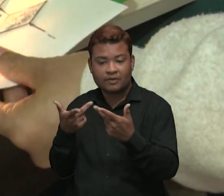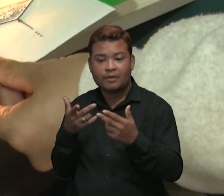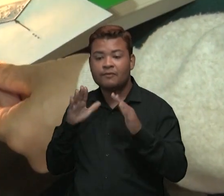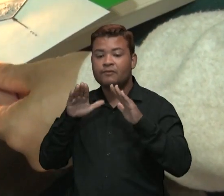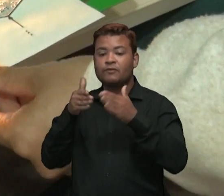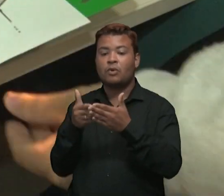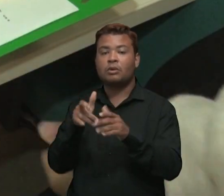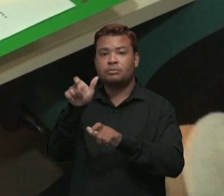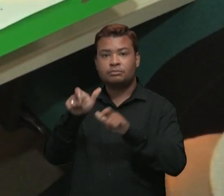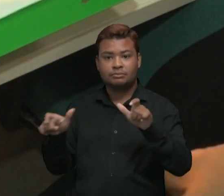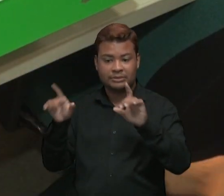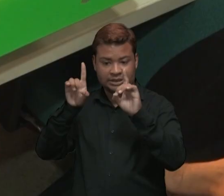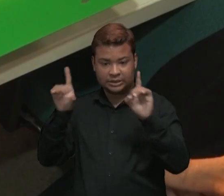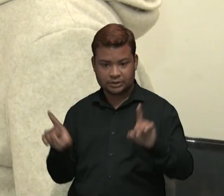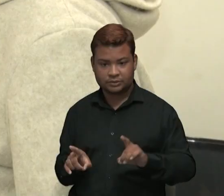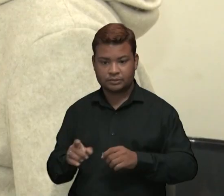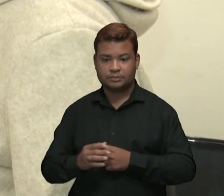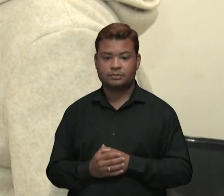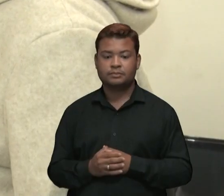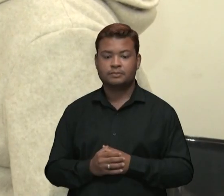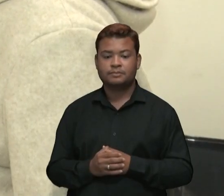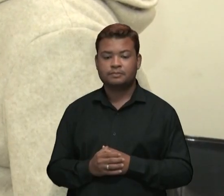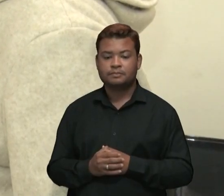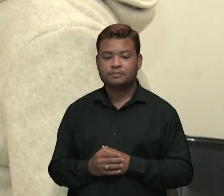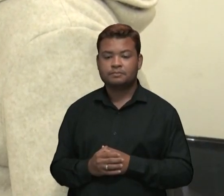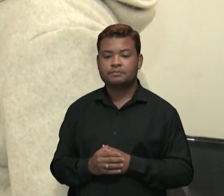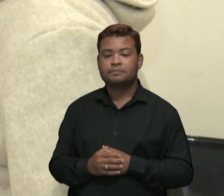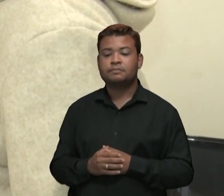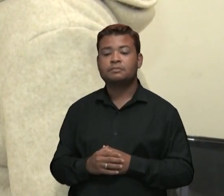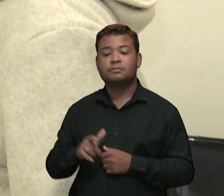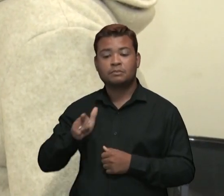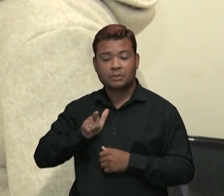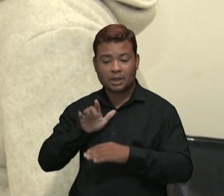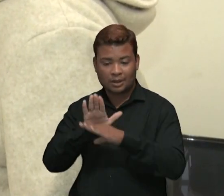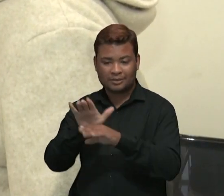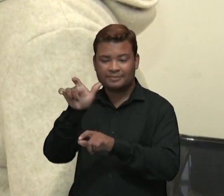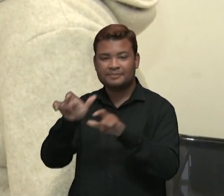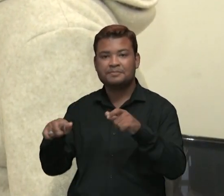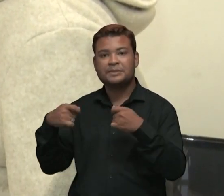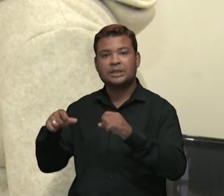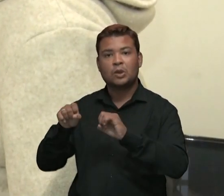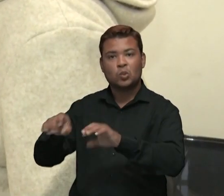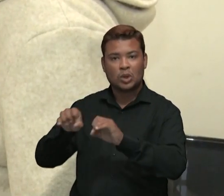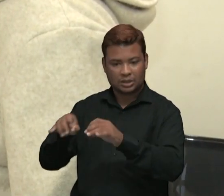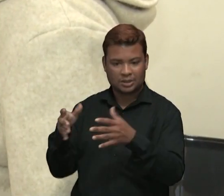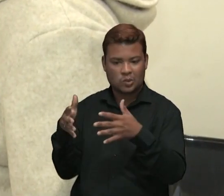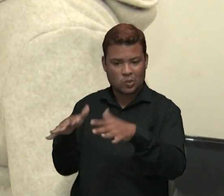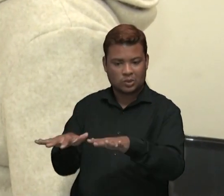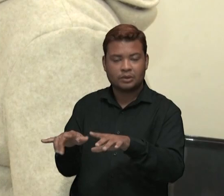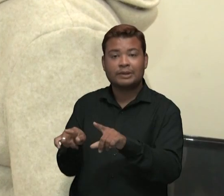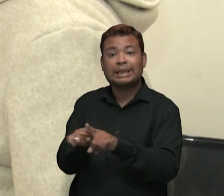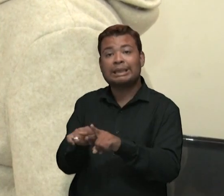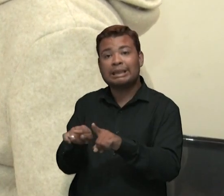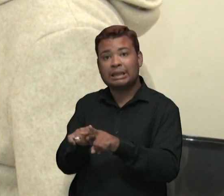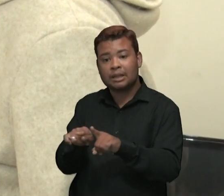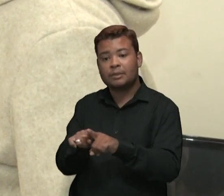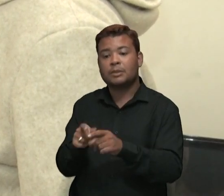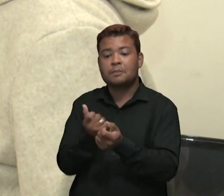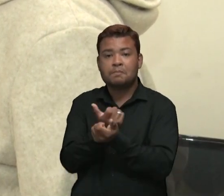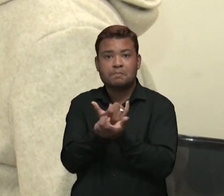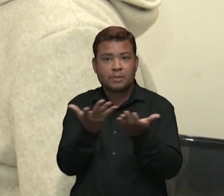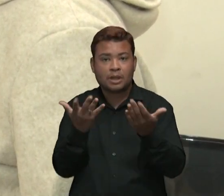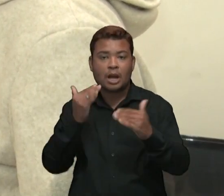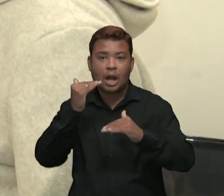com deficiência. E para atender às demandas de educação inclusiva e disponibilizar condições